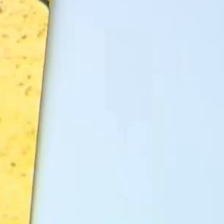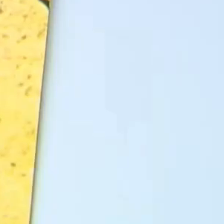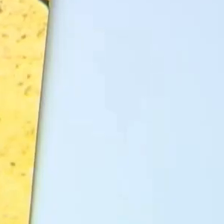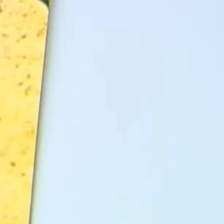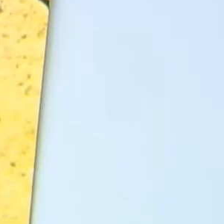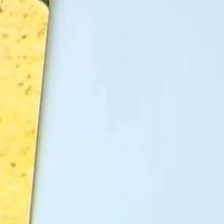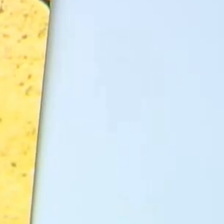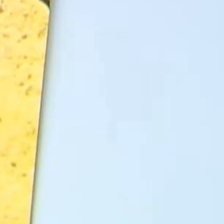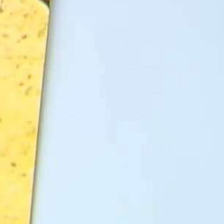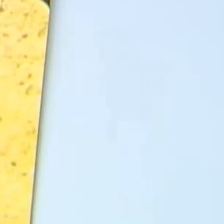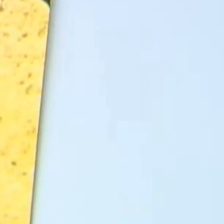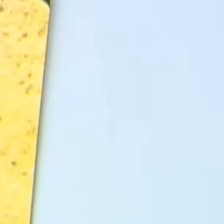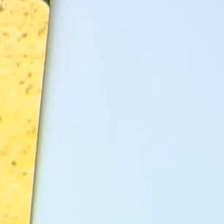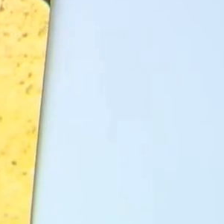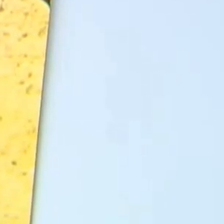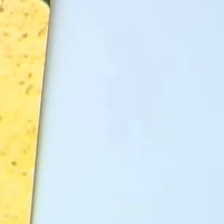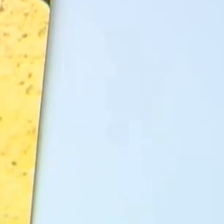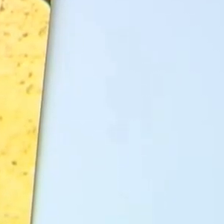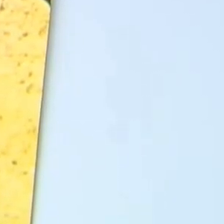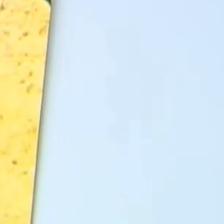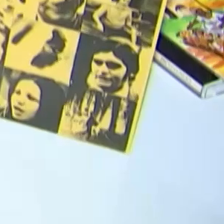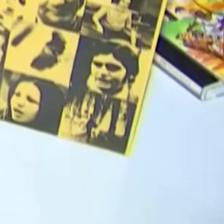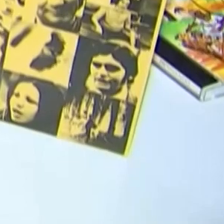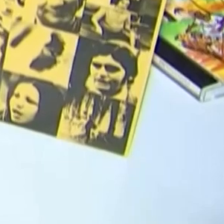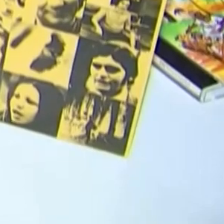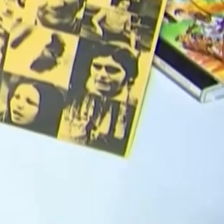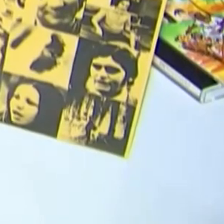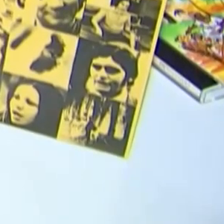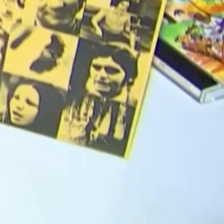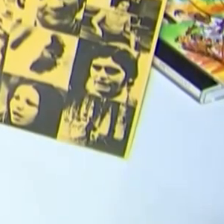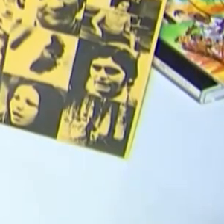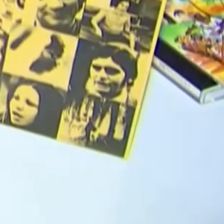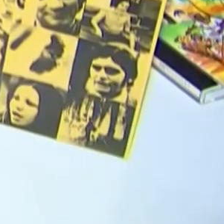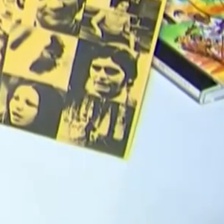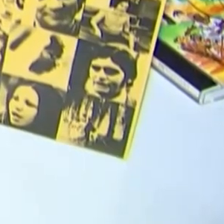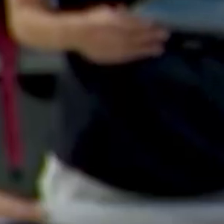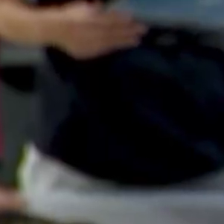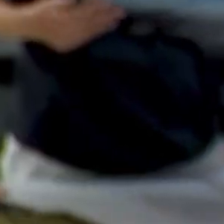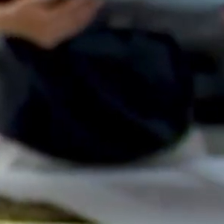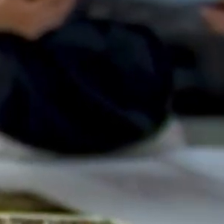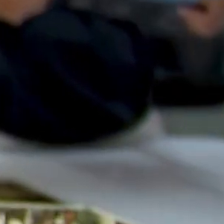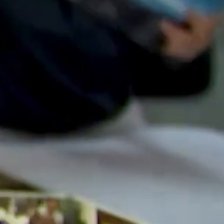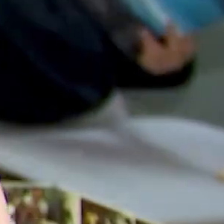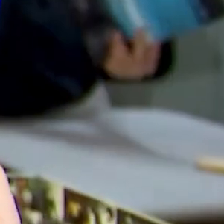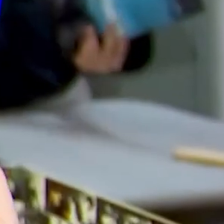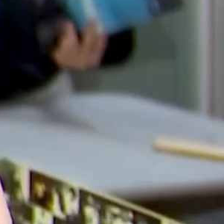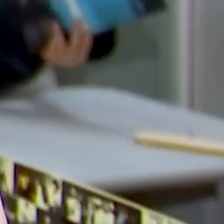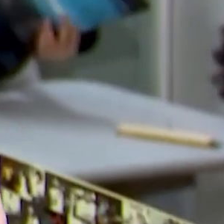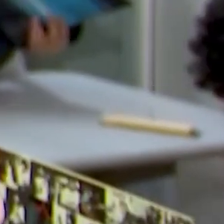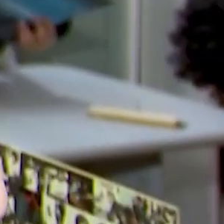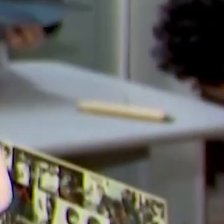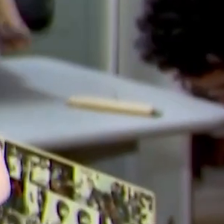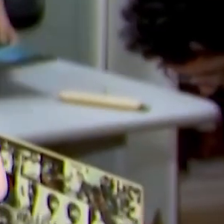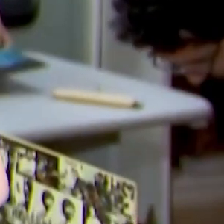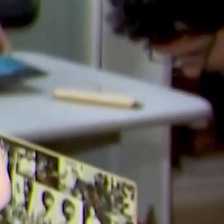andandede, bandandede, bandandede, andandande, andandede.